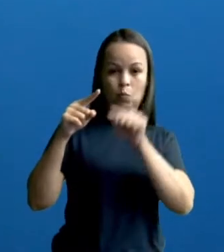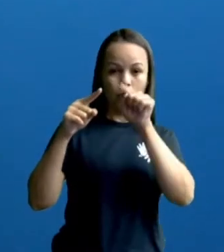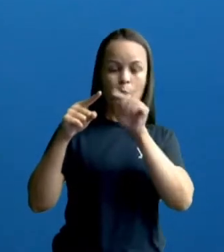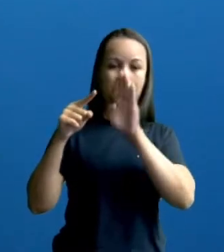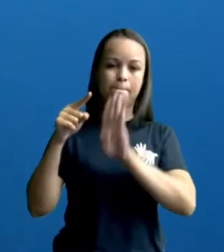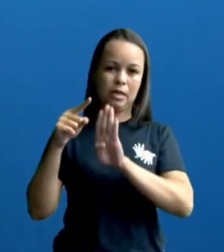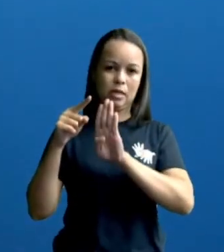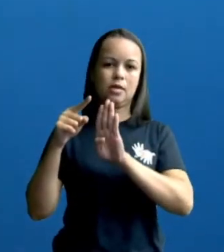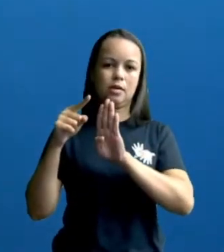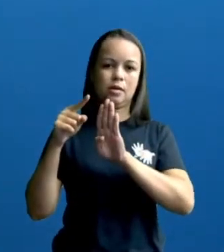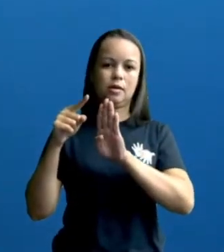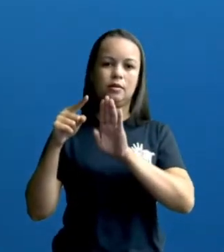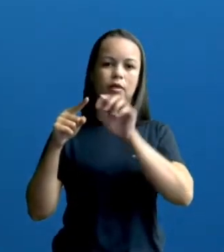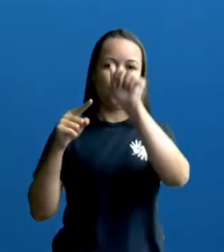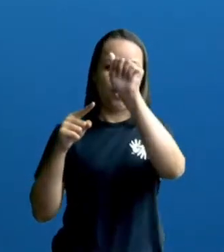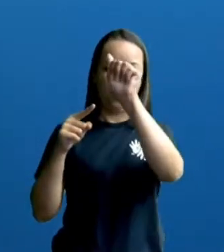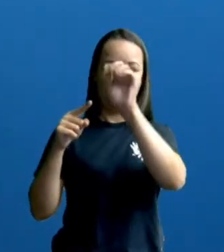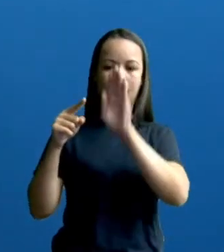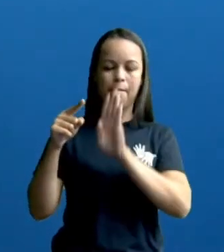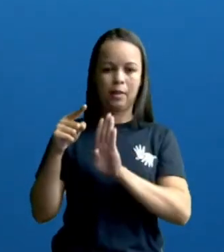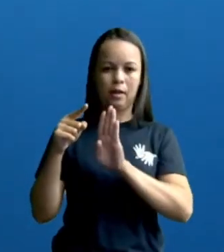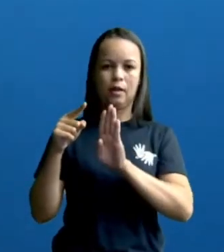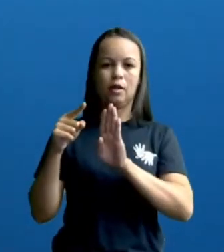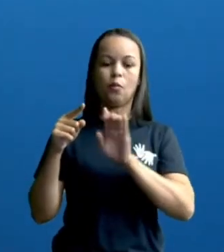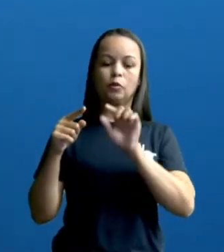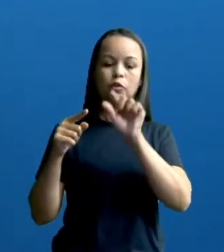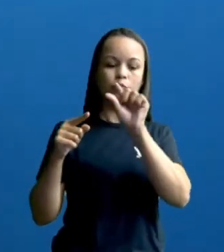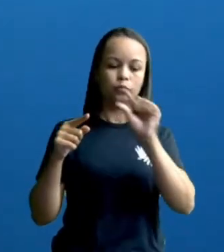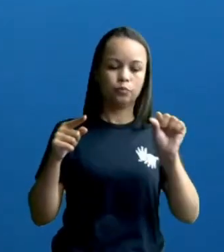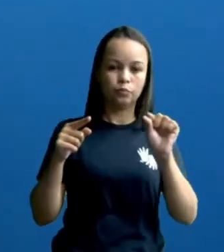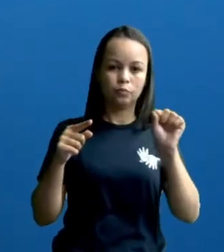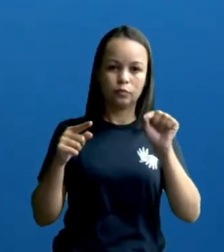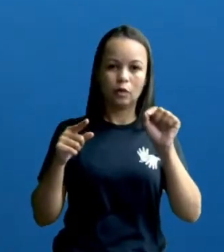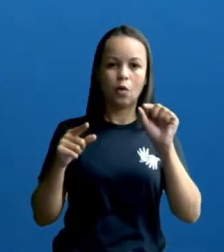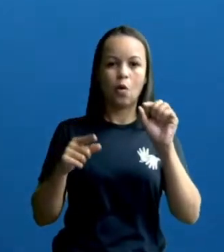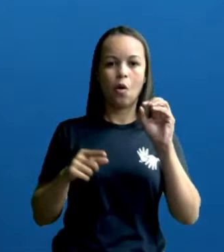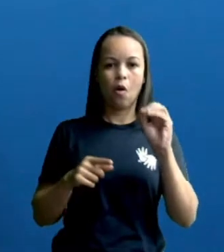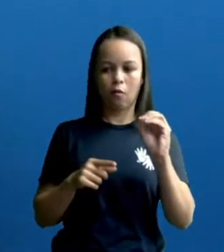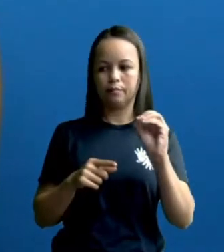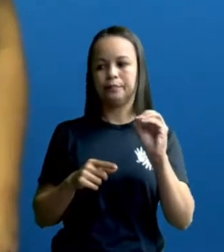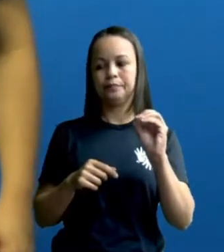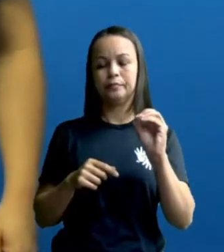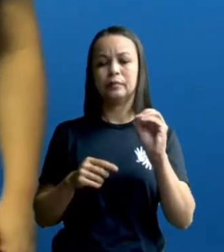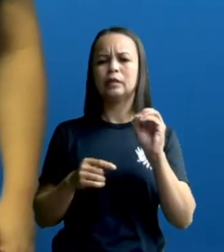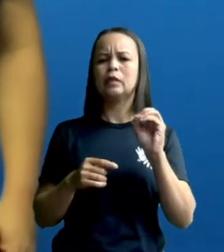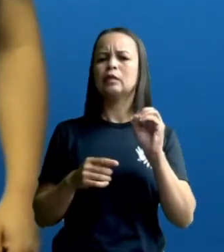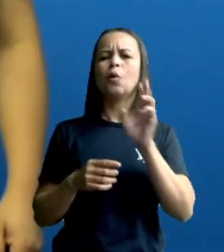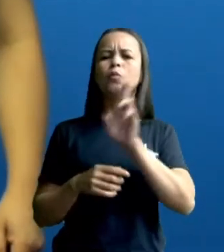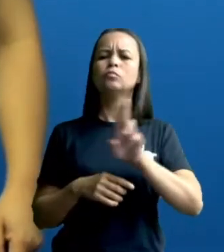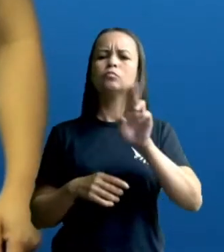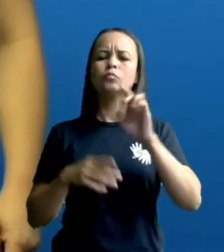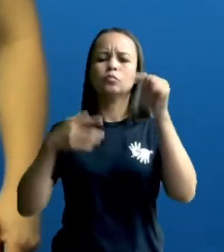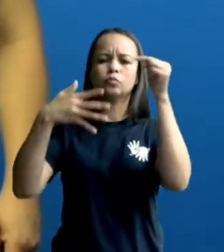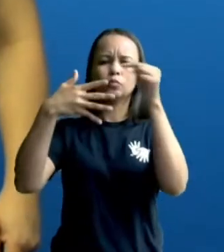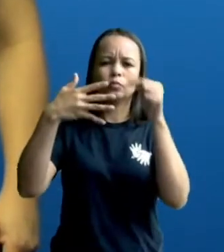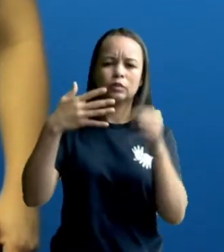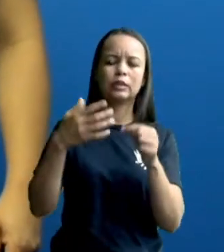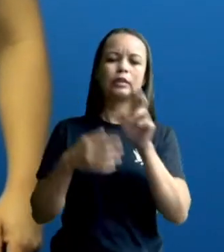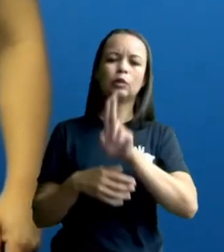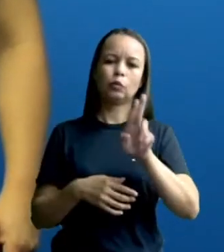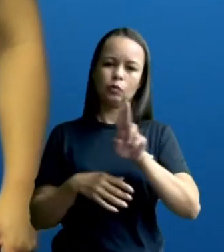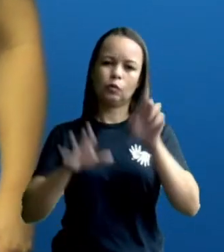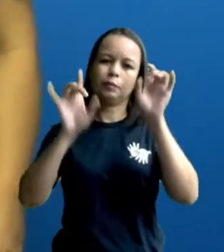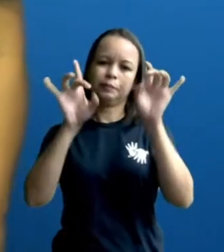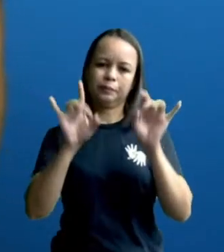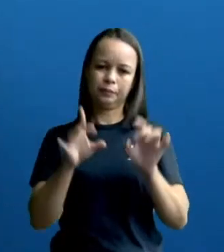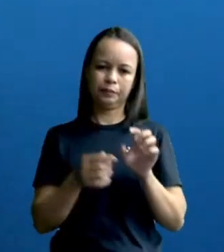encontro é o pontinho O, tá certo? Cada pontinho desse vai receber um nome especial,